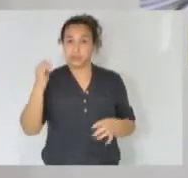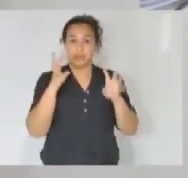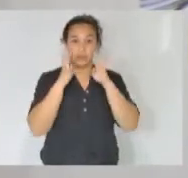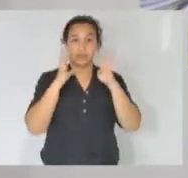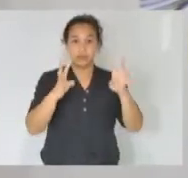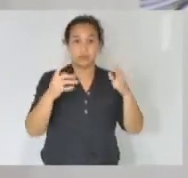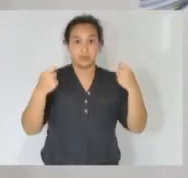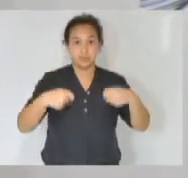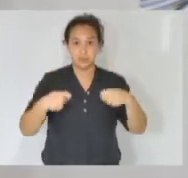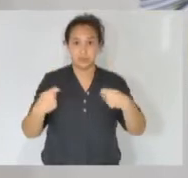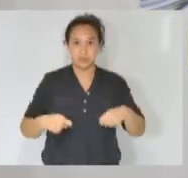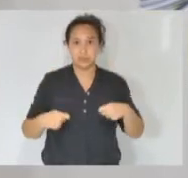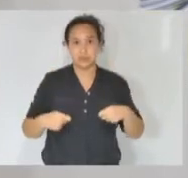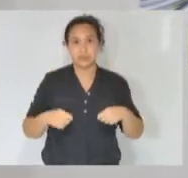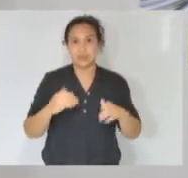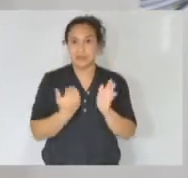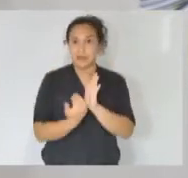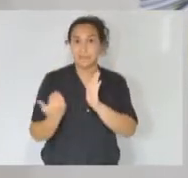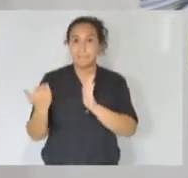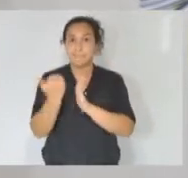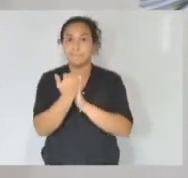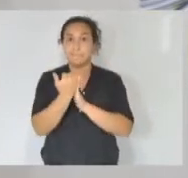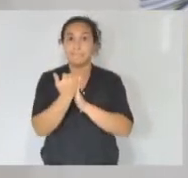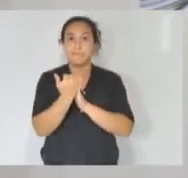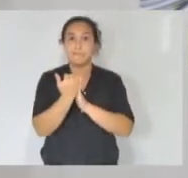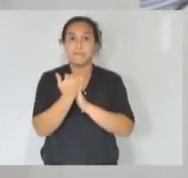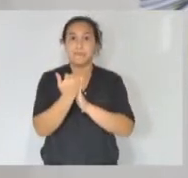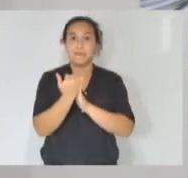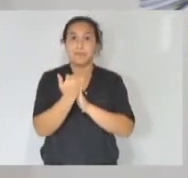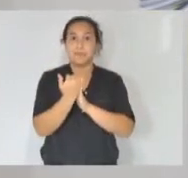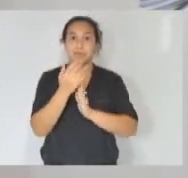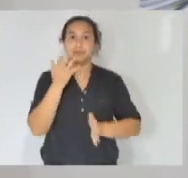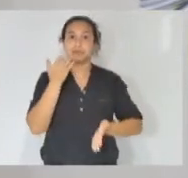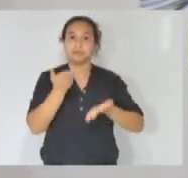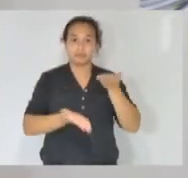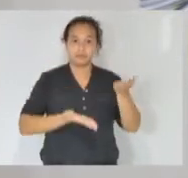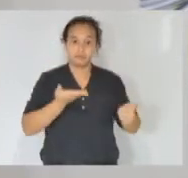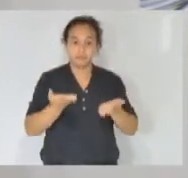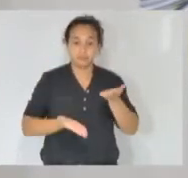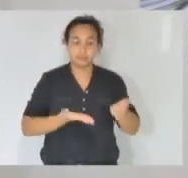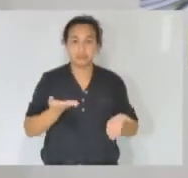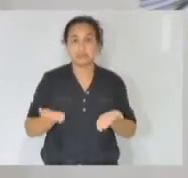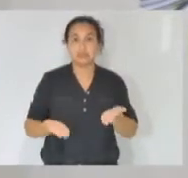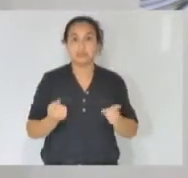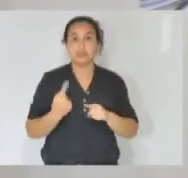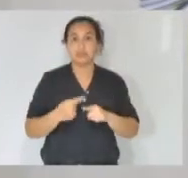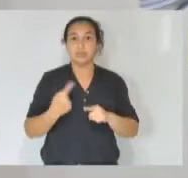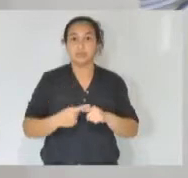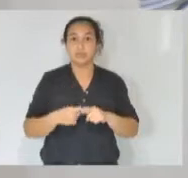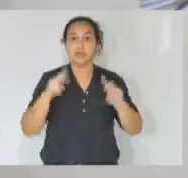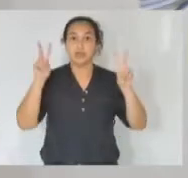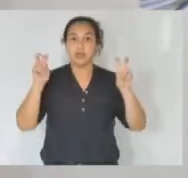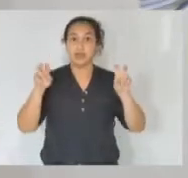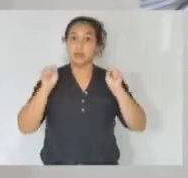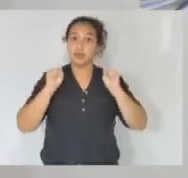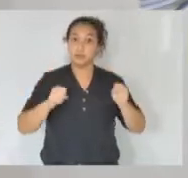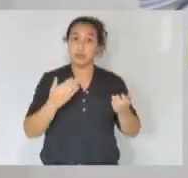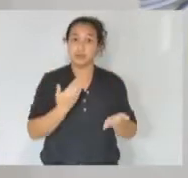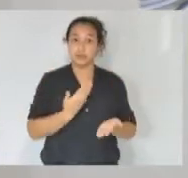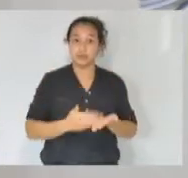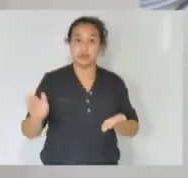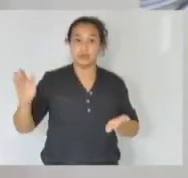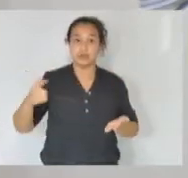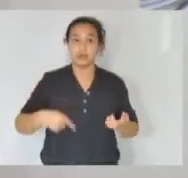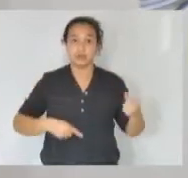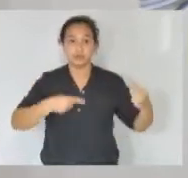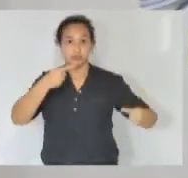e que merece mais cuidado, porque é um tema que pode tirar a nossa